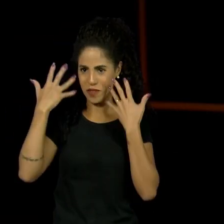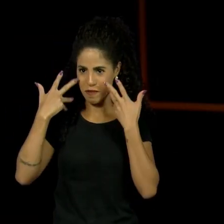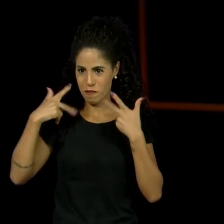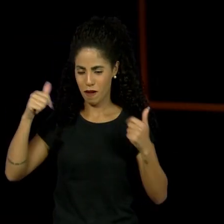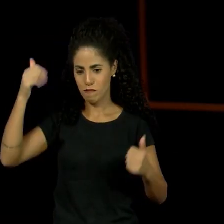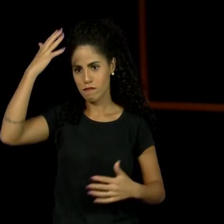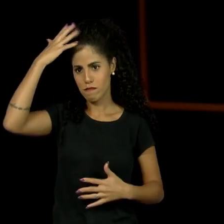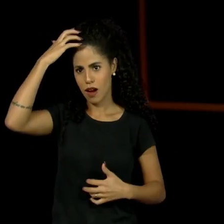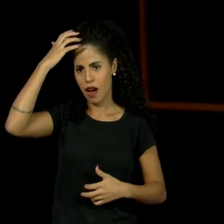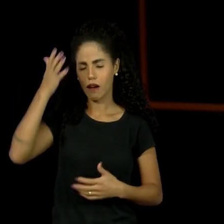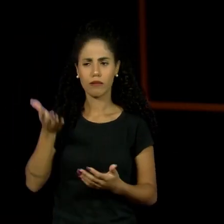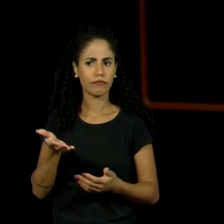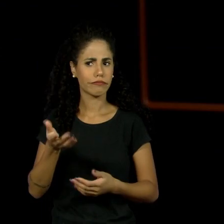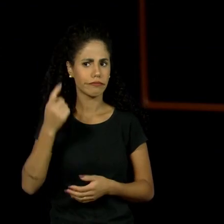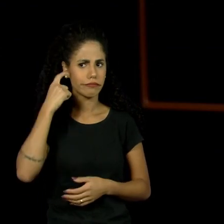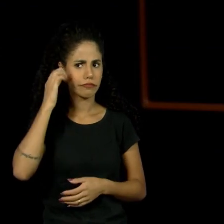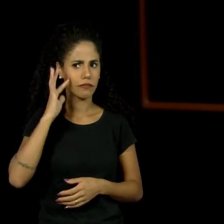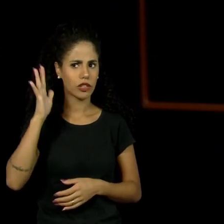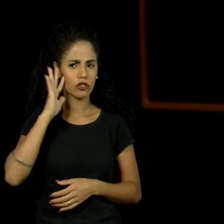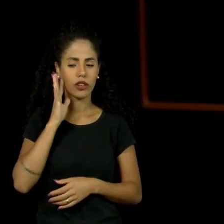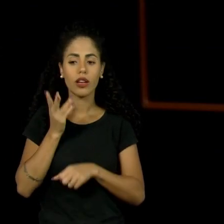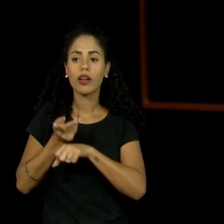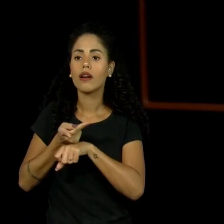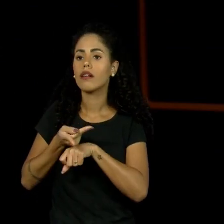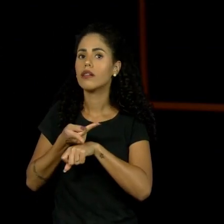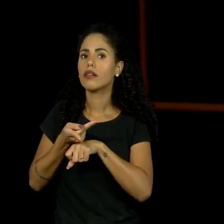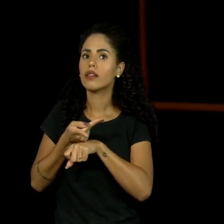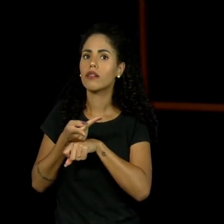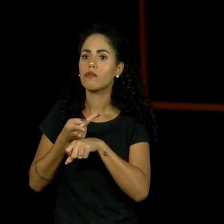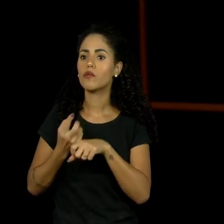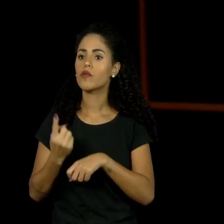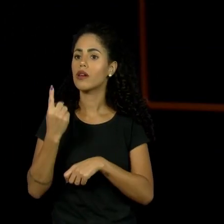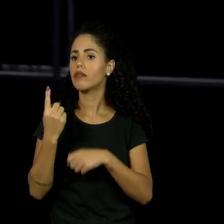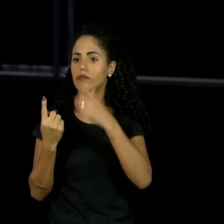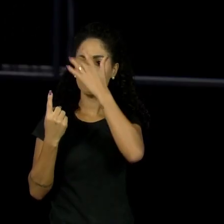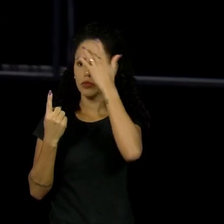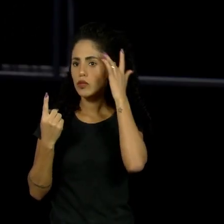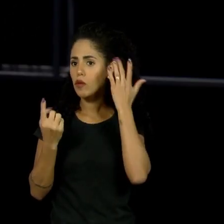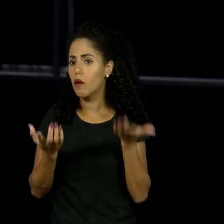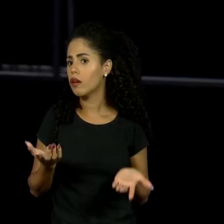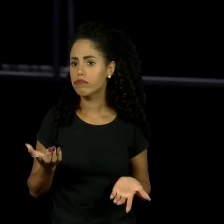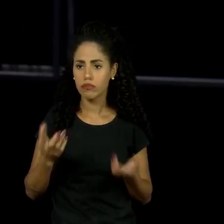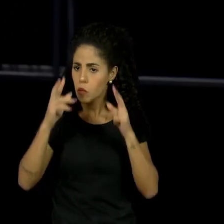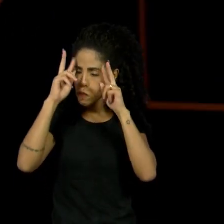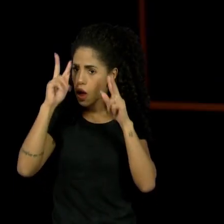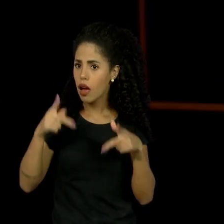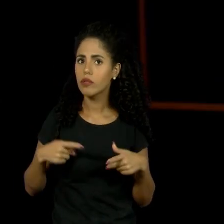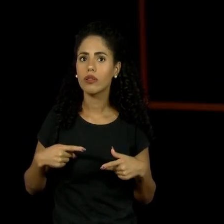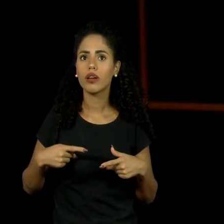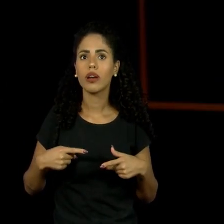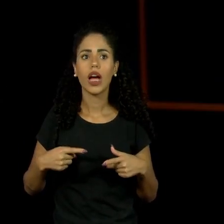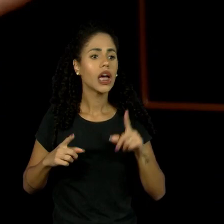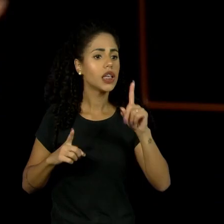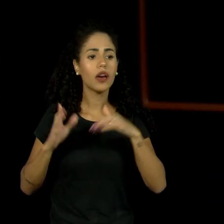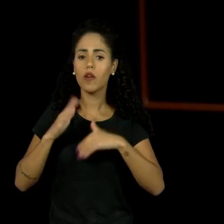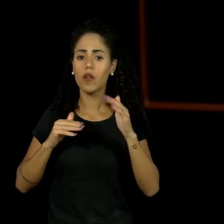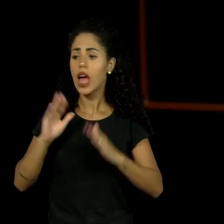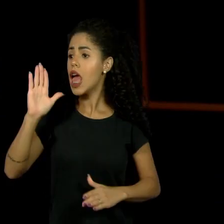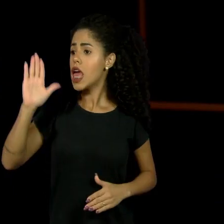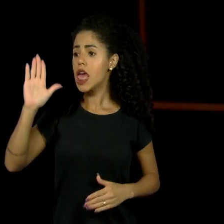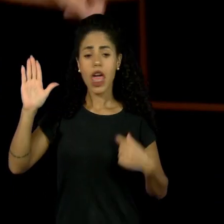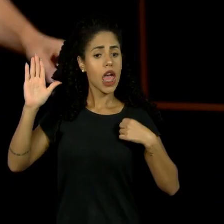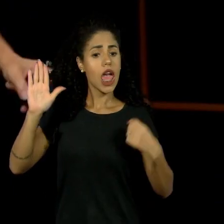E imagina, né? E ela estava procurando humanos. E eu me